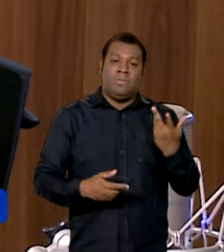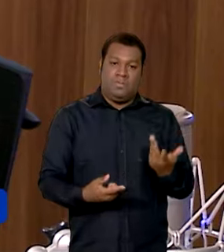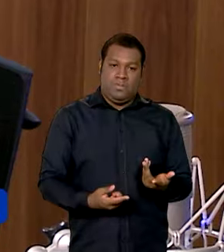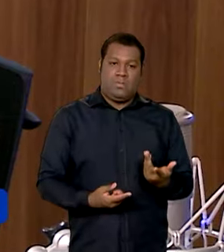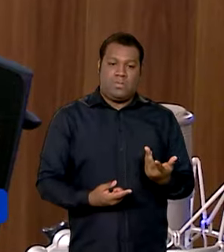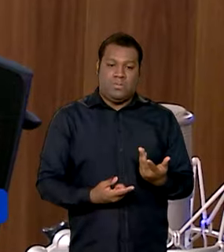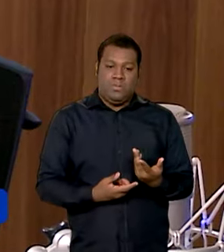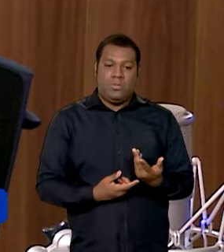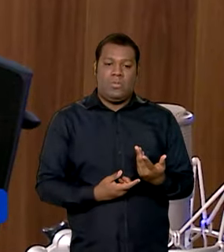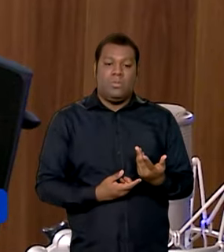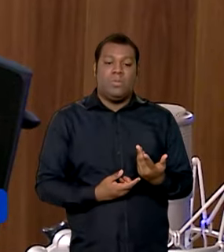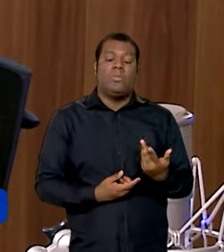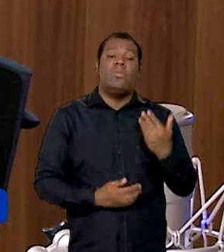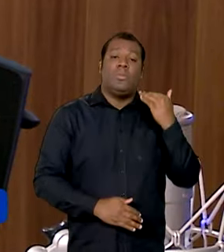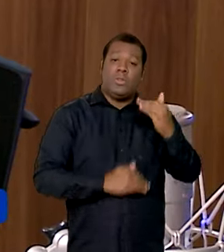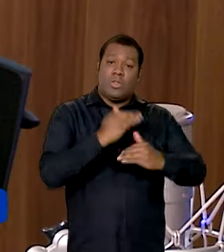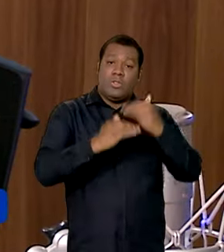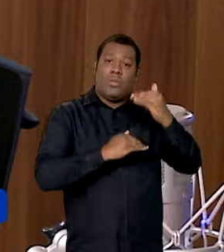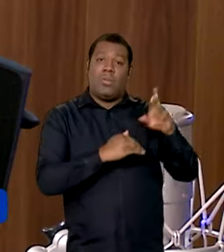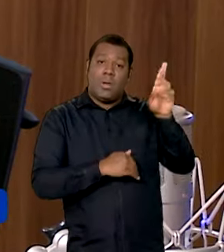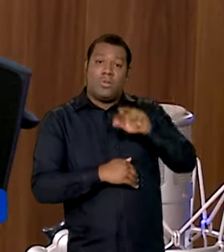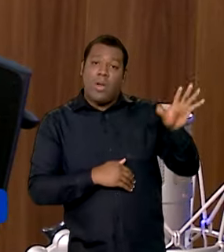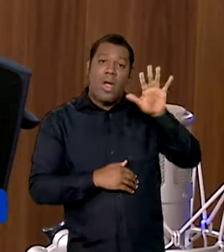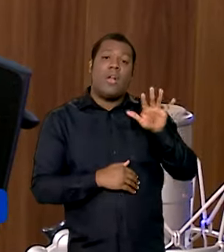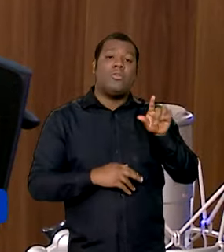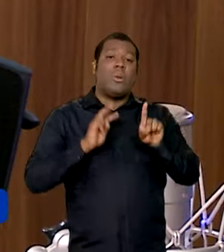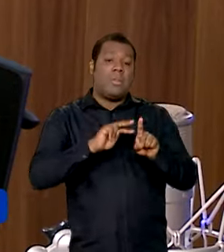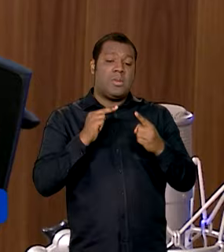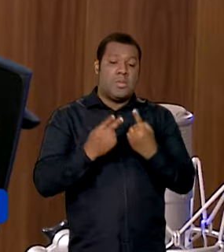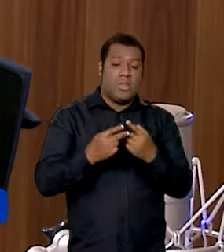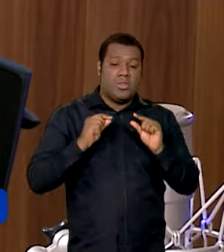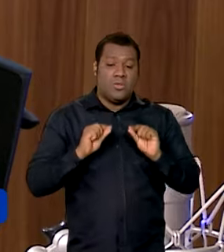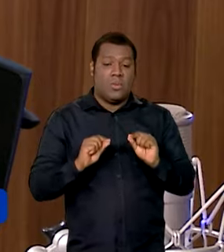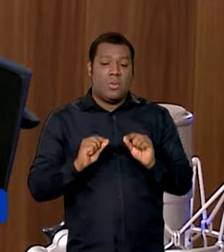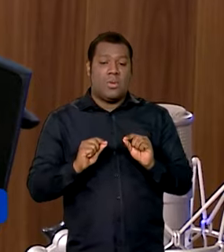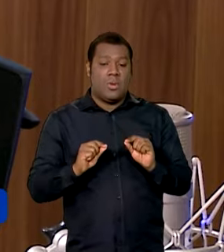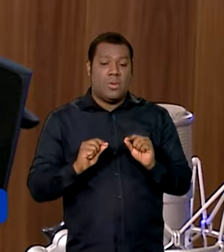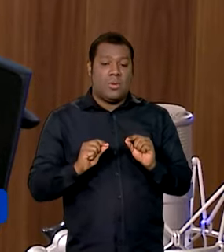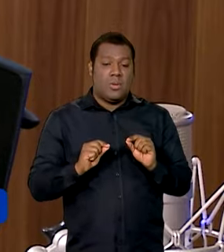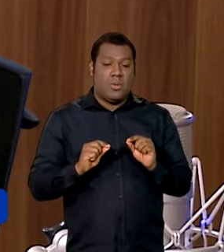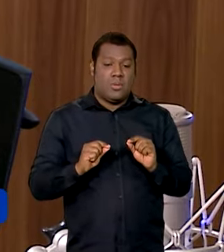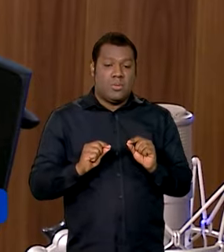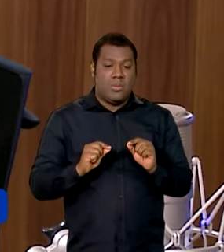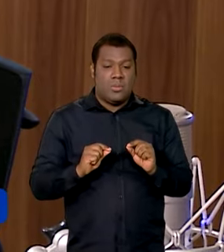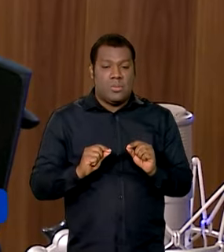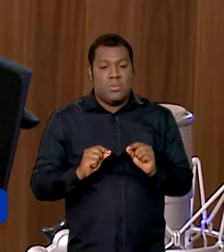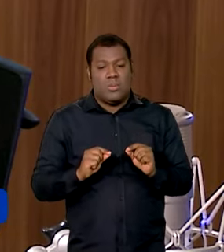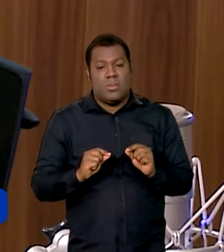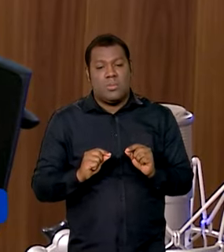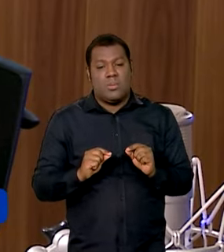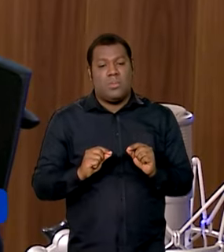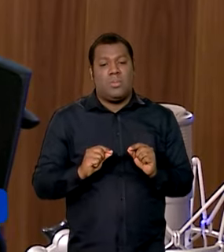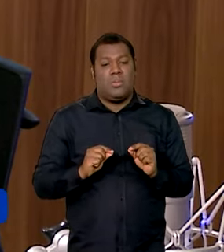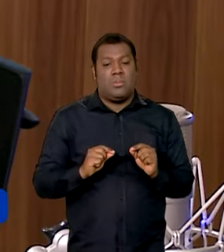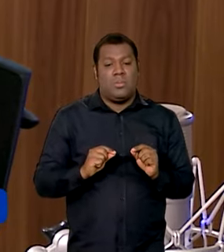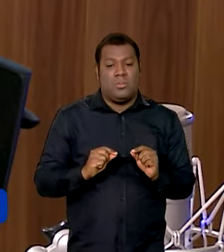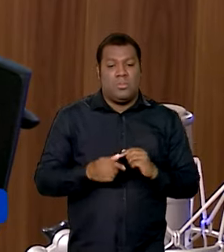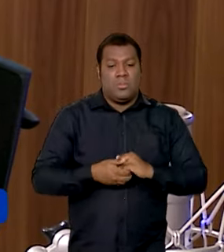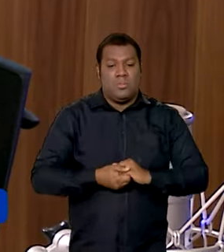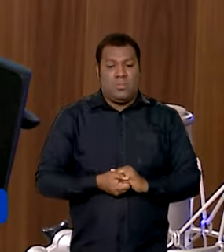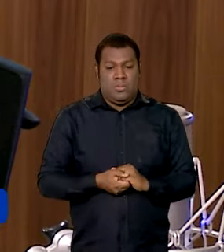Então o que o desenvolvimento Regional enxerga e o que as rotas de integração nacional a